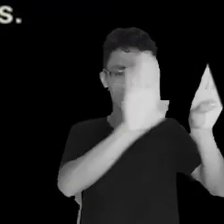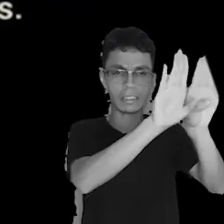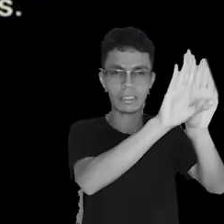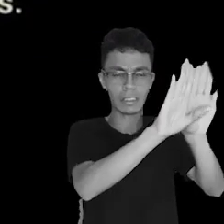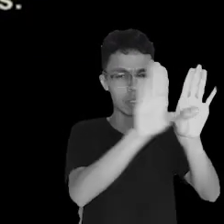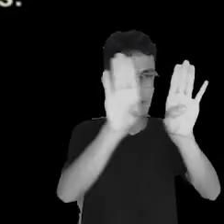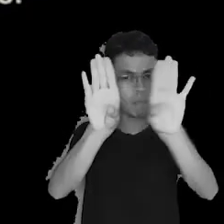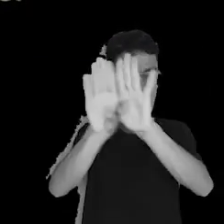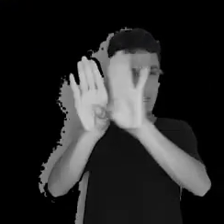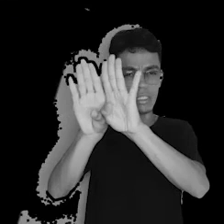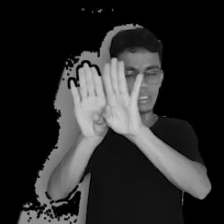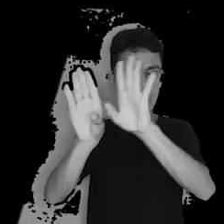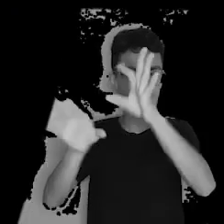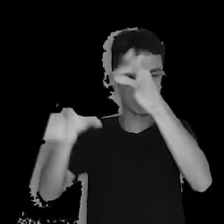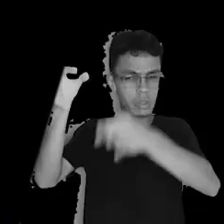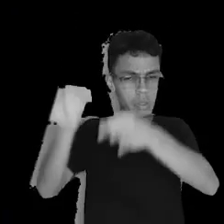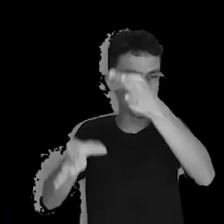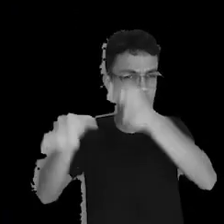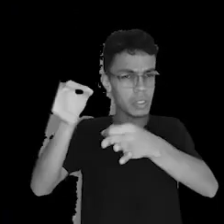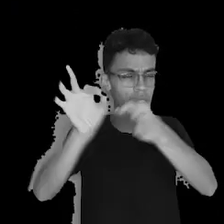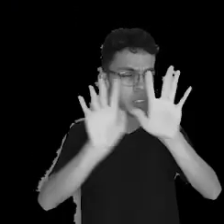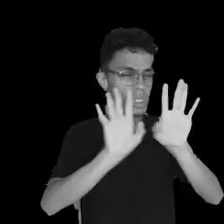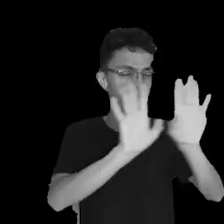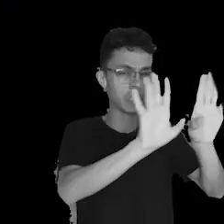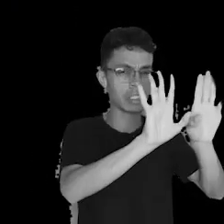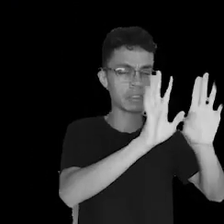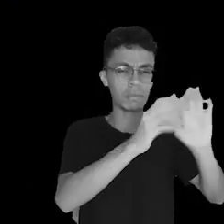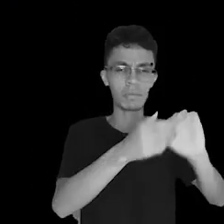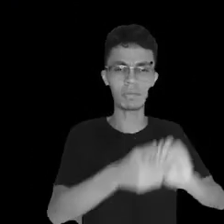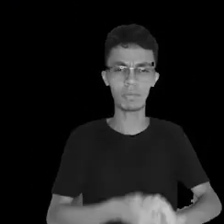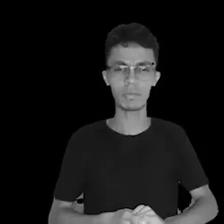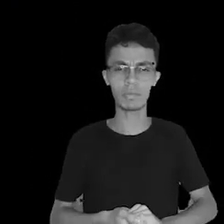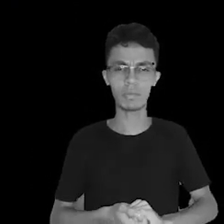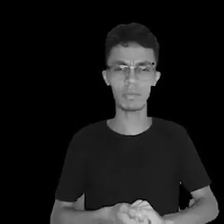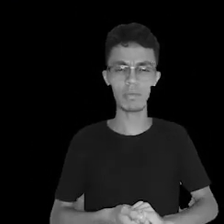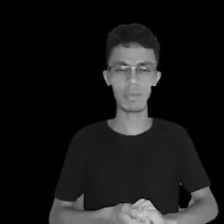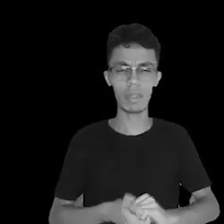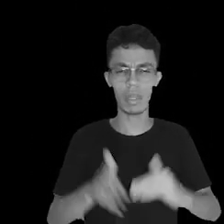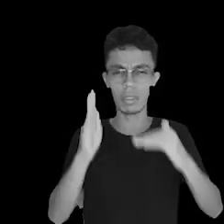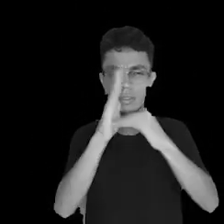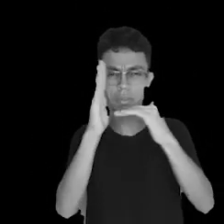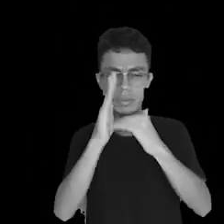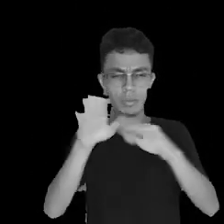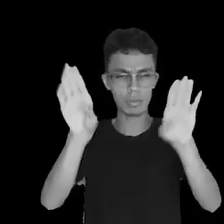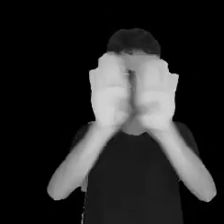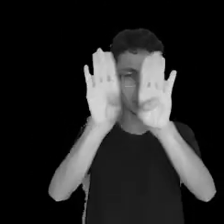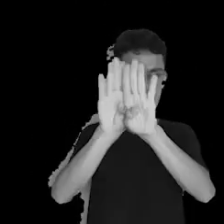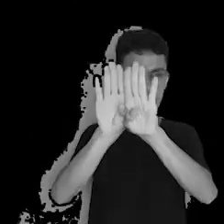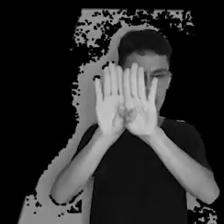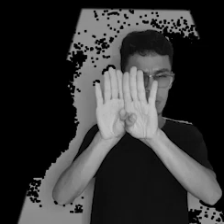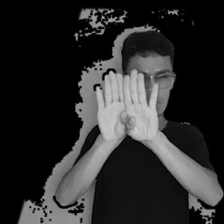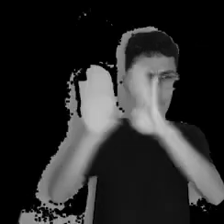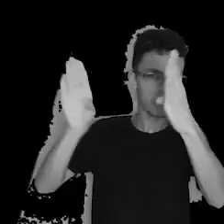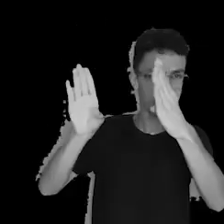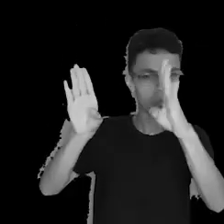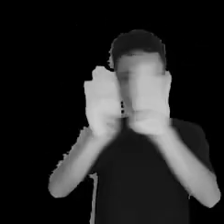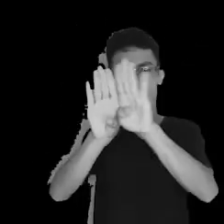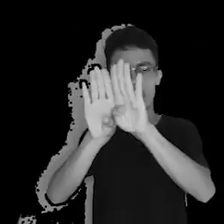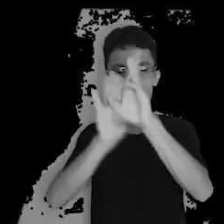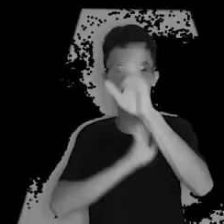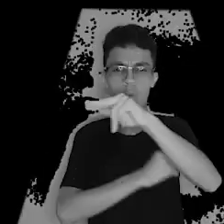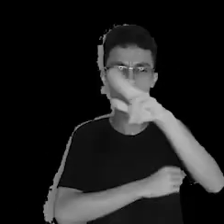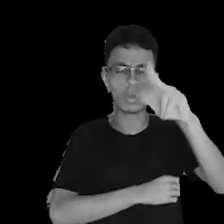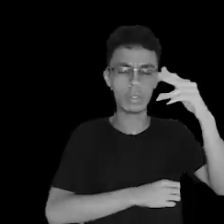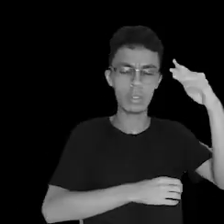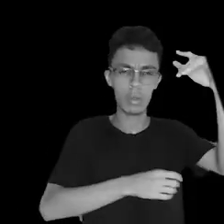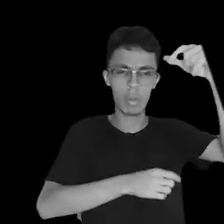singela, outra, a dos juízes, rebuscada, grotesca. Essa última porta nunca mais é aberta. Num